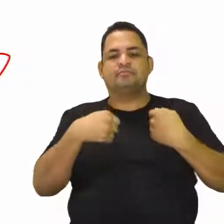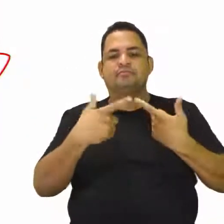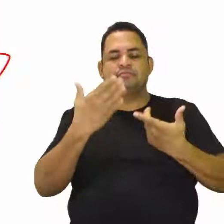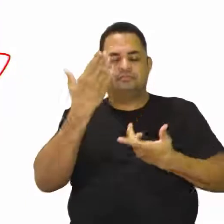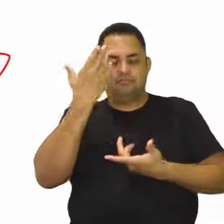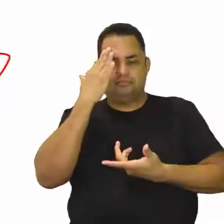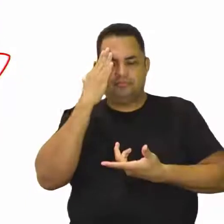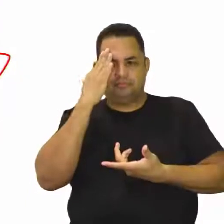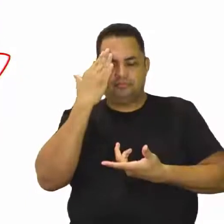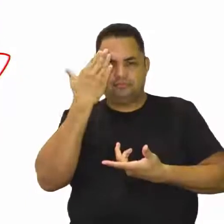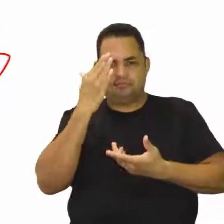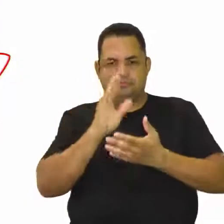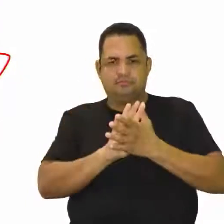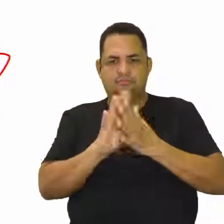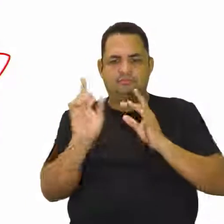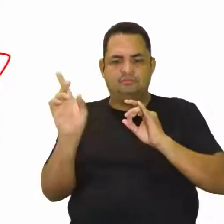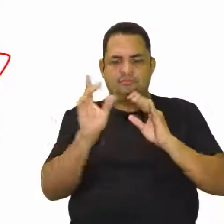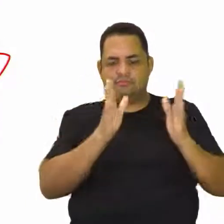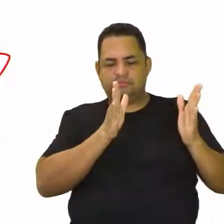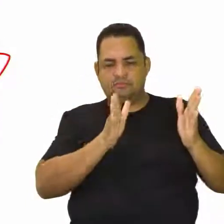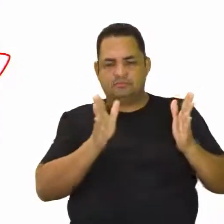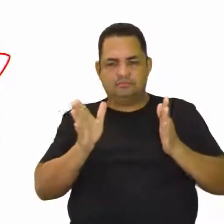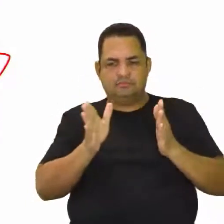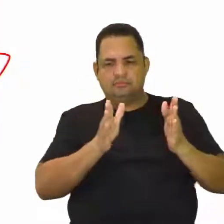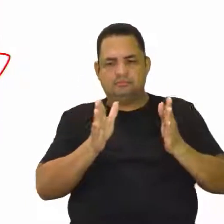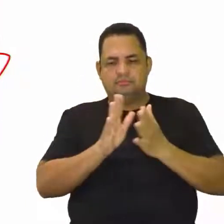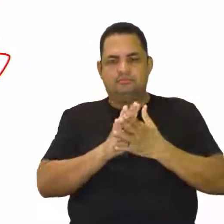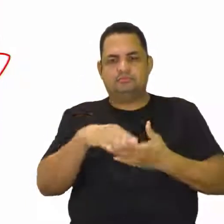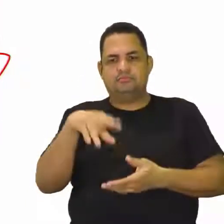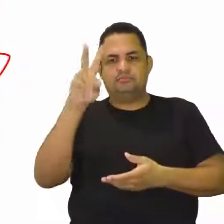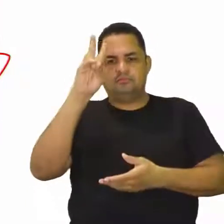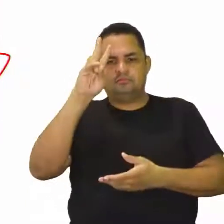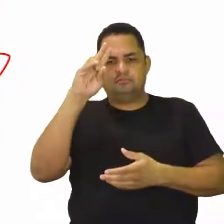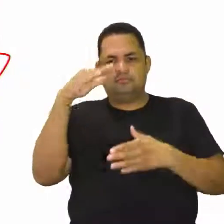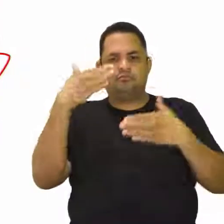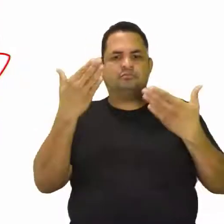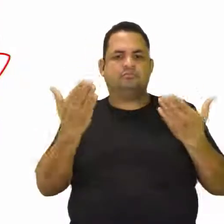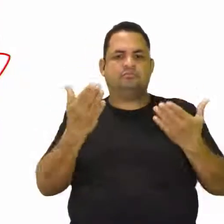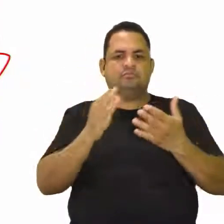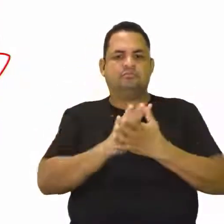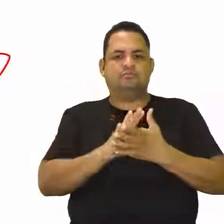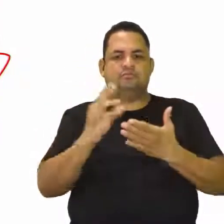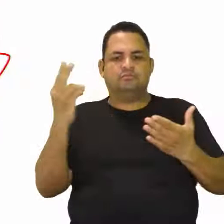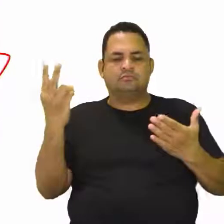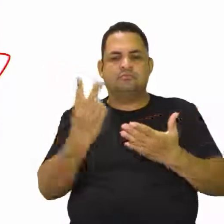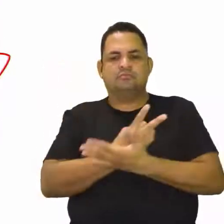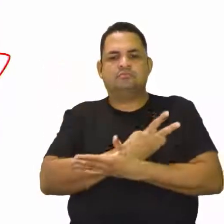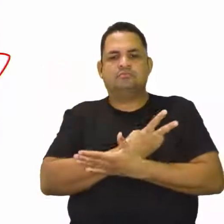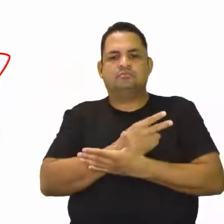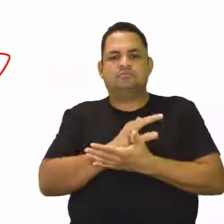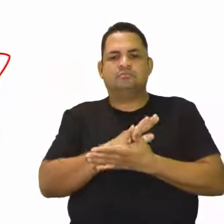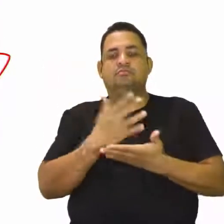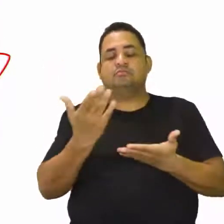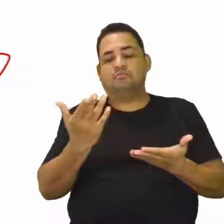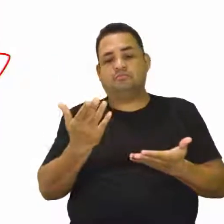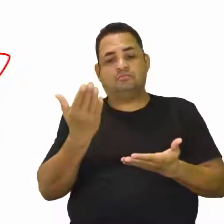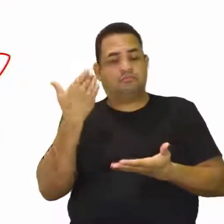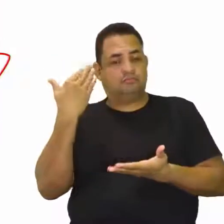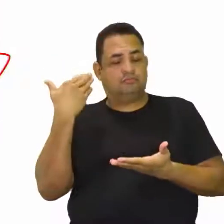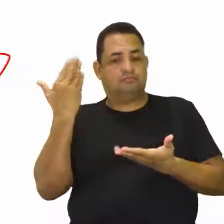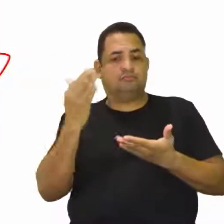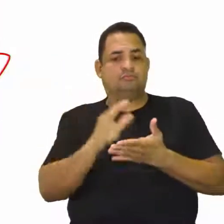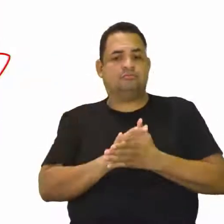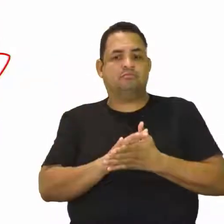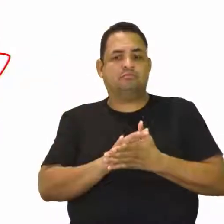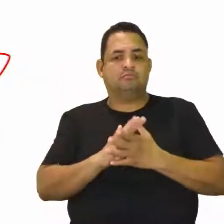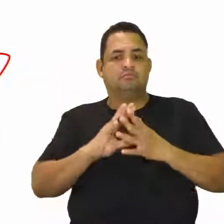entendam, para cada período da história, os acontecimentos que houveram